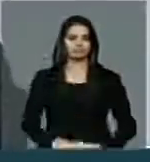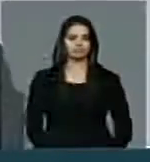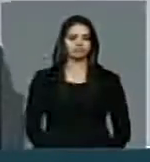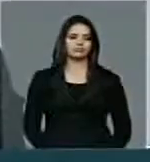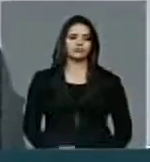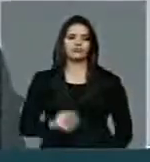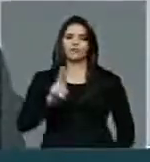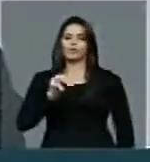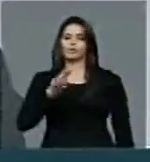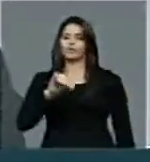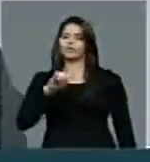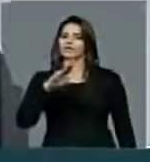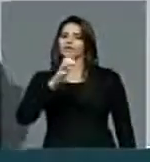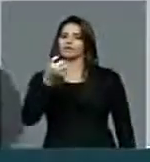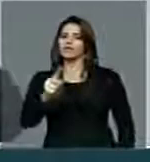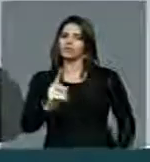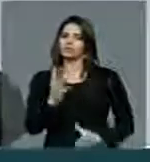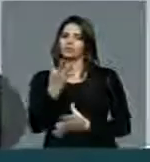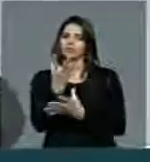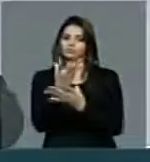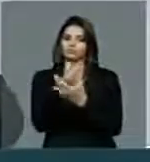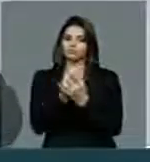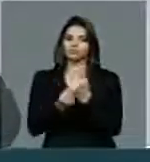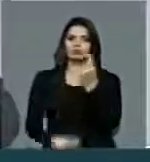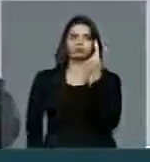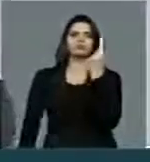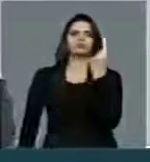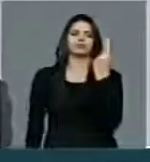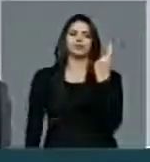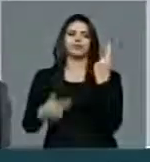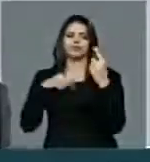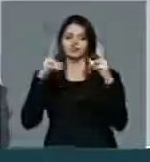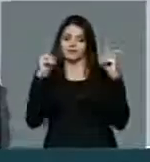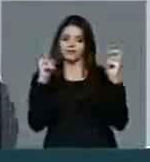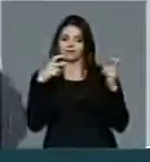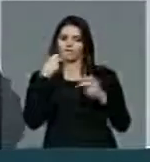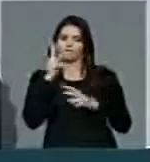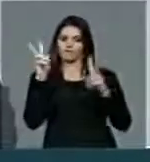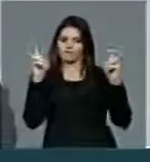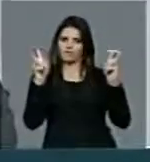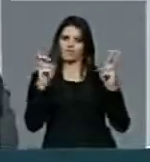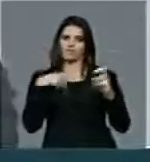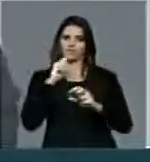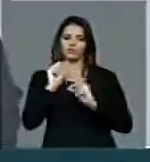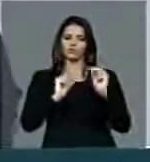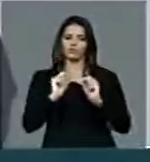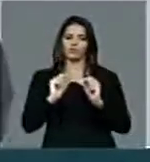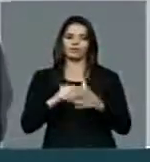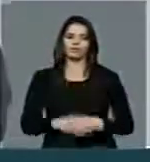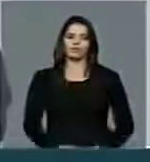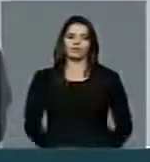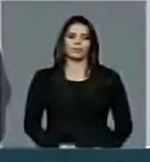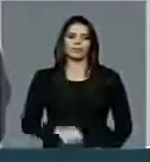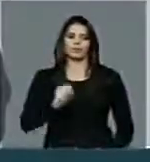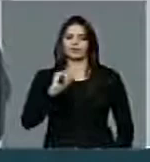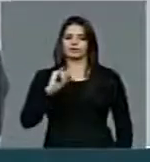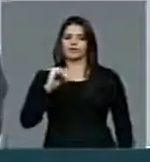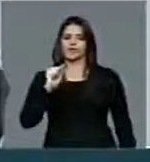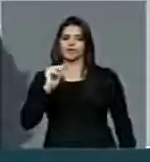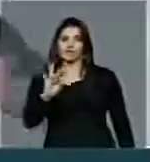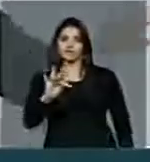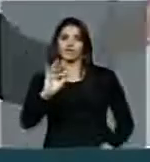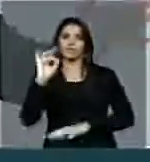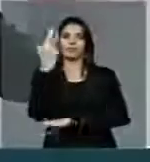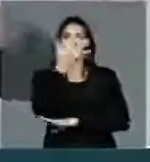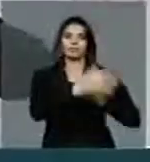a unificação disso é como se fosse, entre aspas, vou usar uma expressão aqui que fica mais fácil, dessa arquitetura de dados, um CIAF ambiental. Um